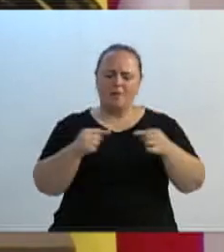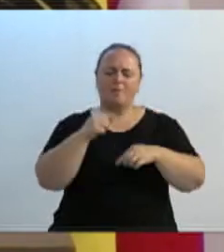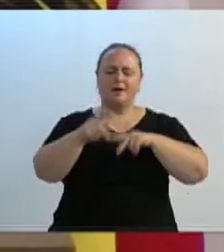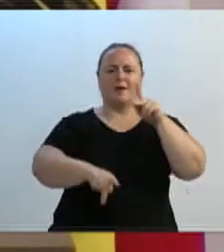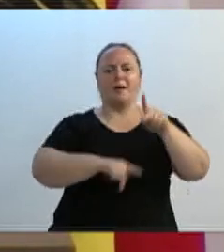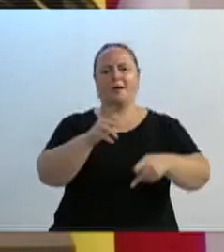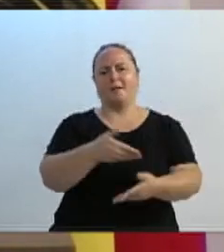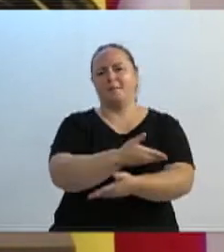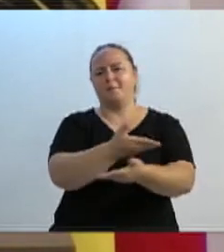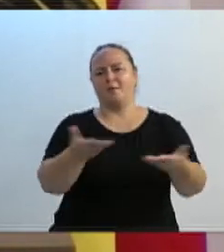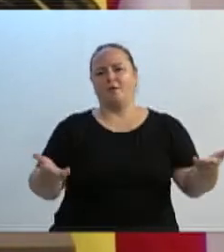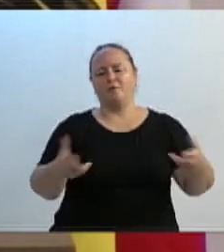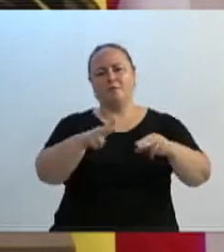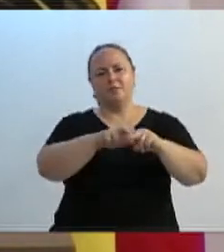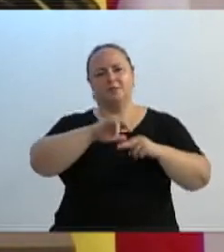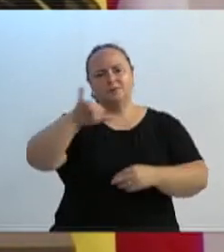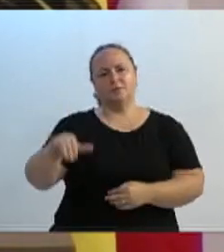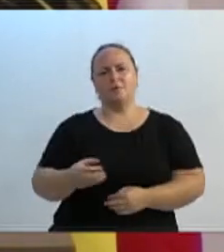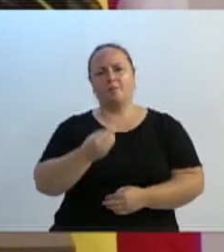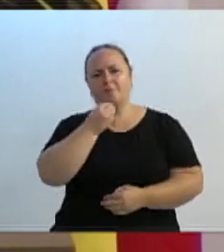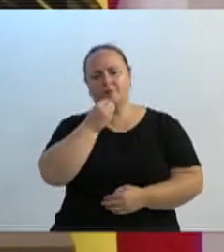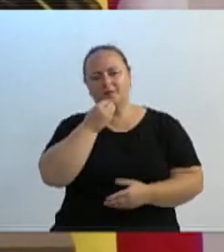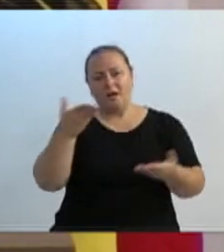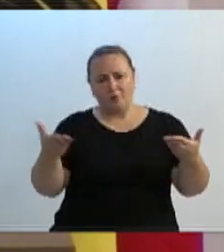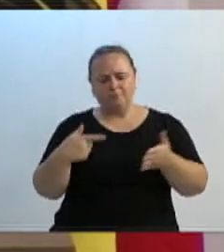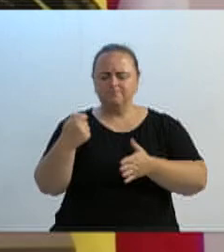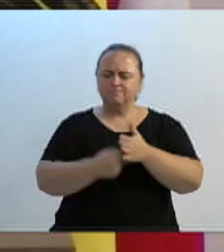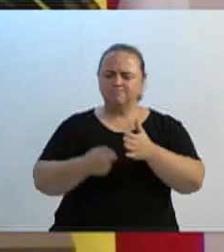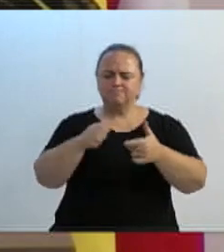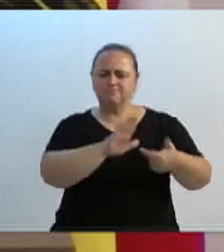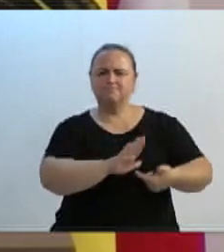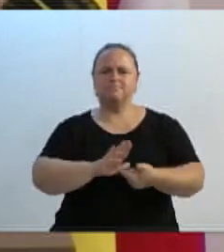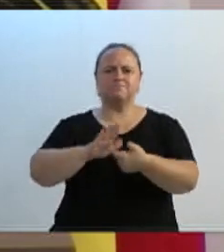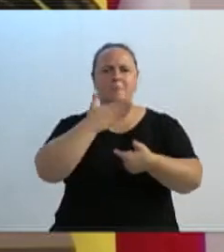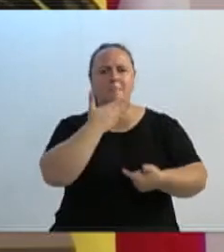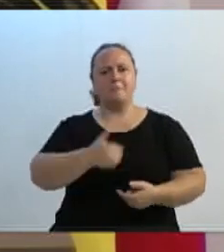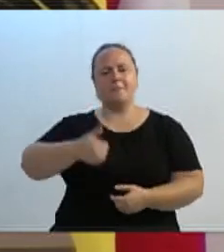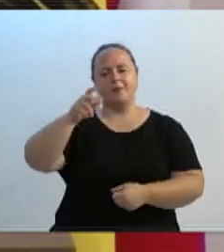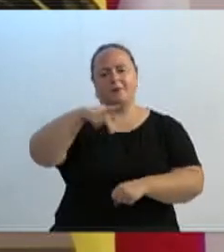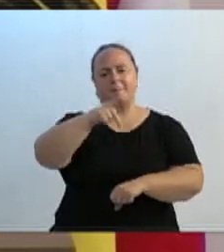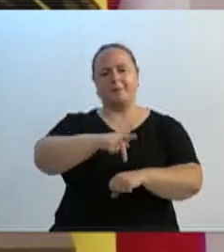mais do que nunca essa responsabilidade, pela sociedade e pela população desse país. Obrigado a todos.